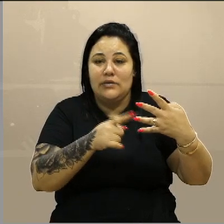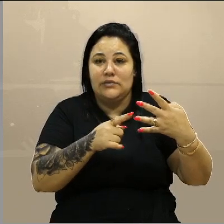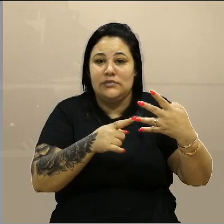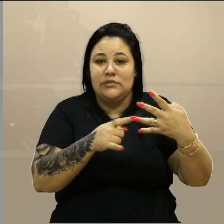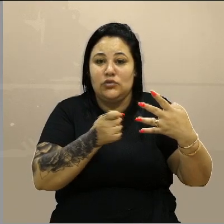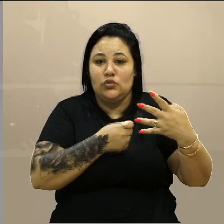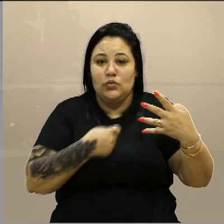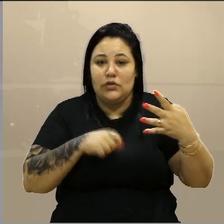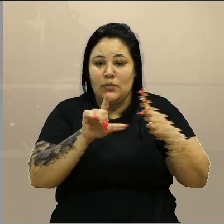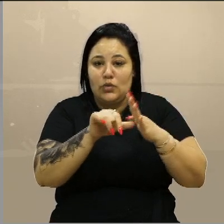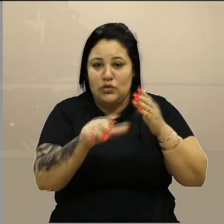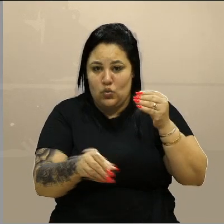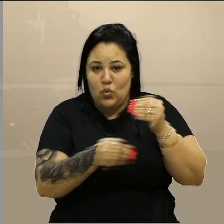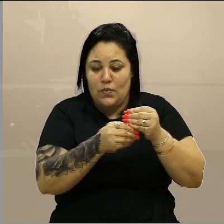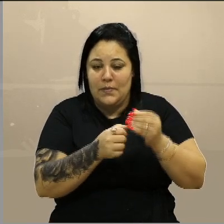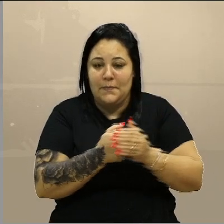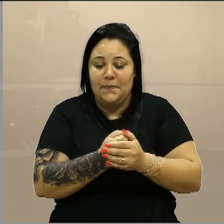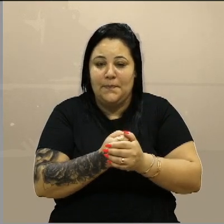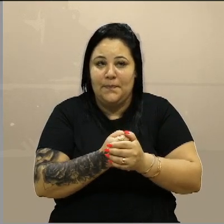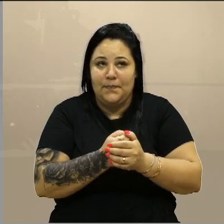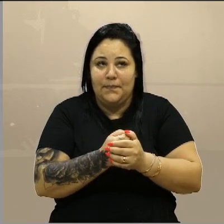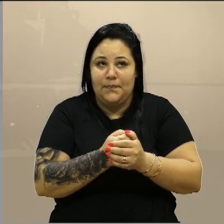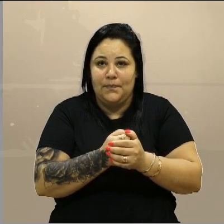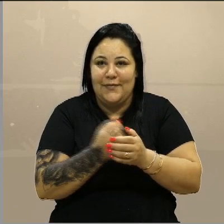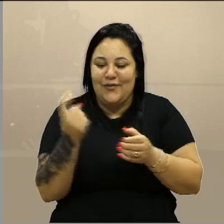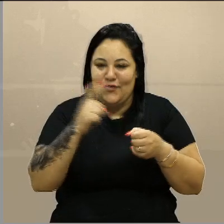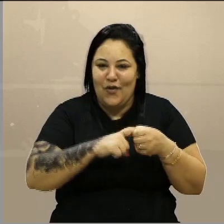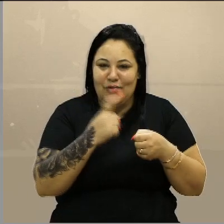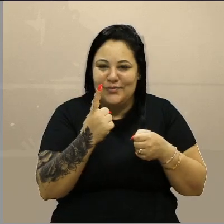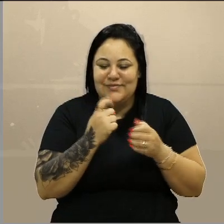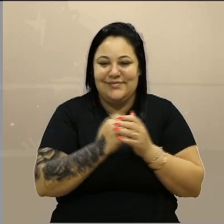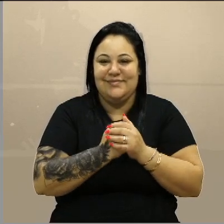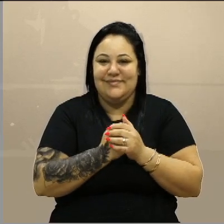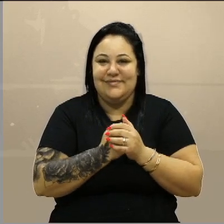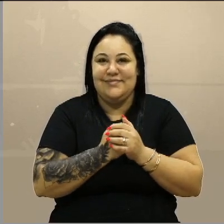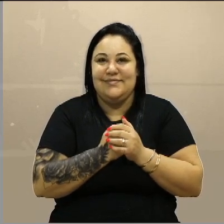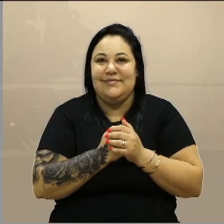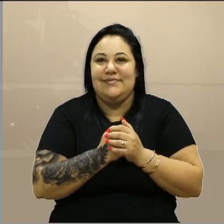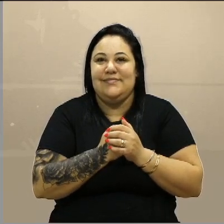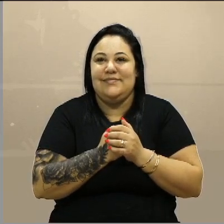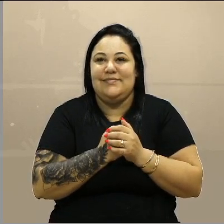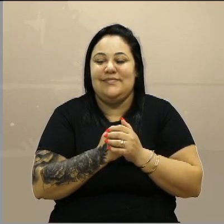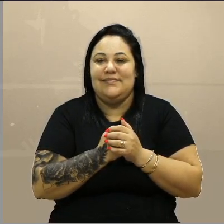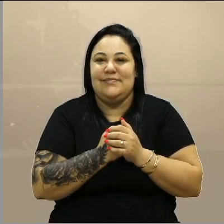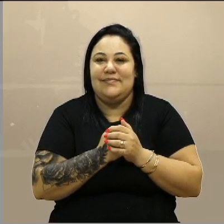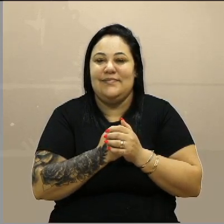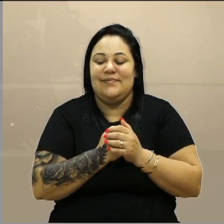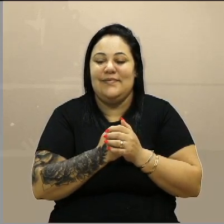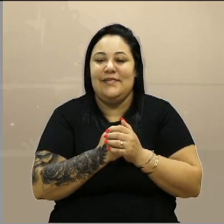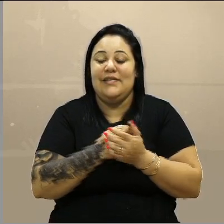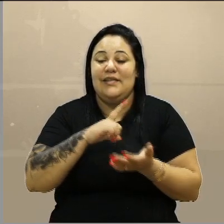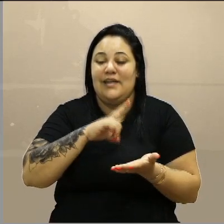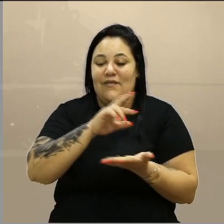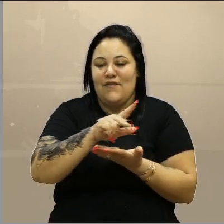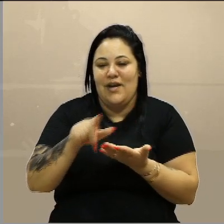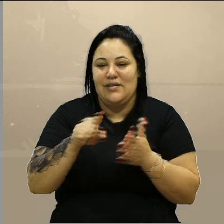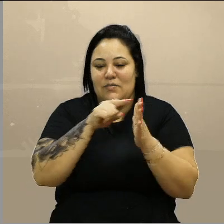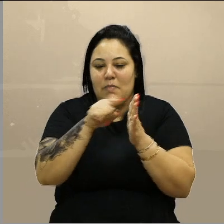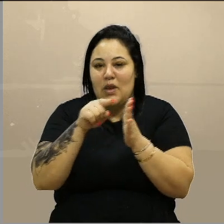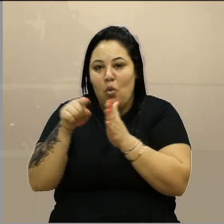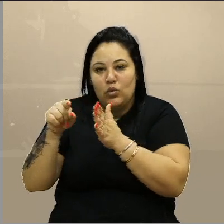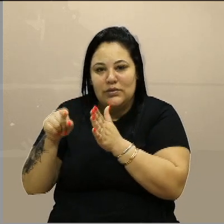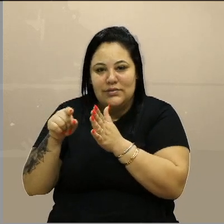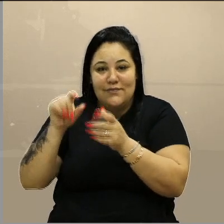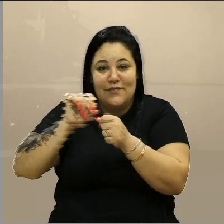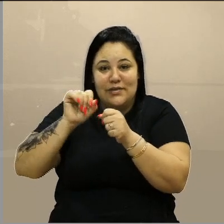podem passar. São passados... Volta uma... Aí. Foram passadas várias perguntas para a população,